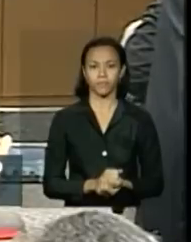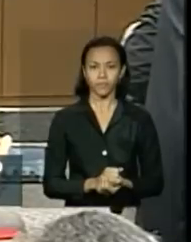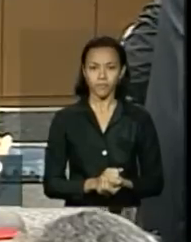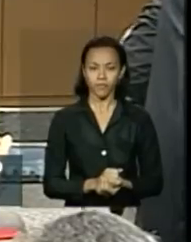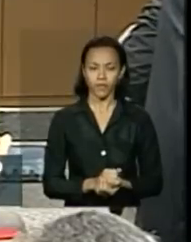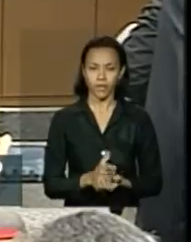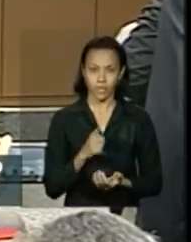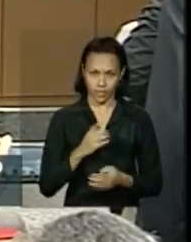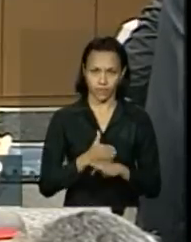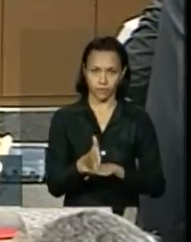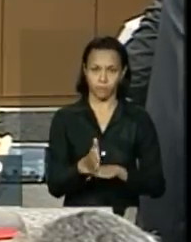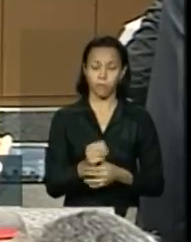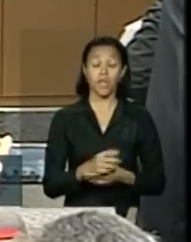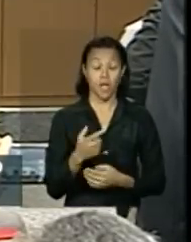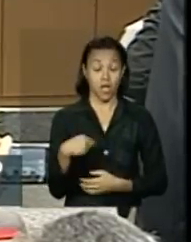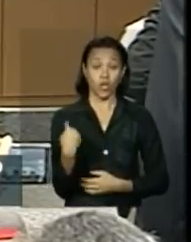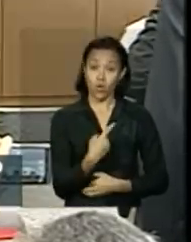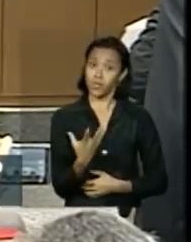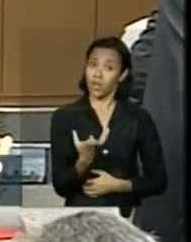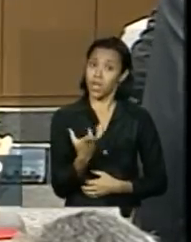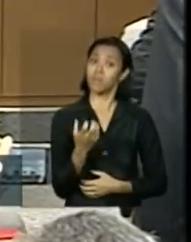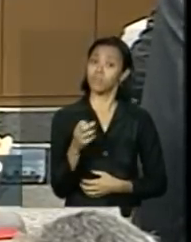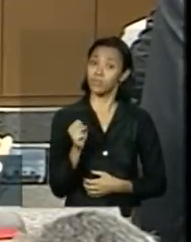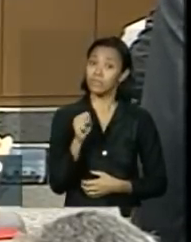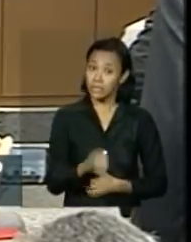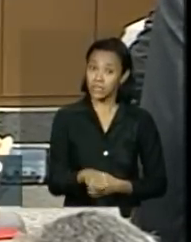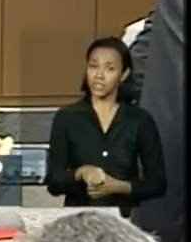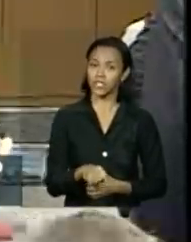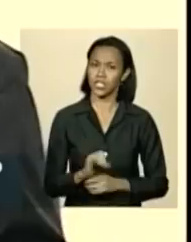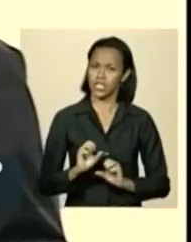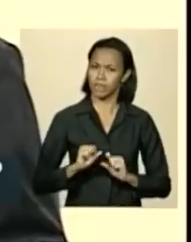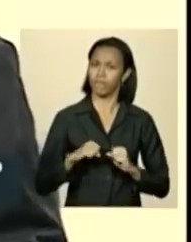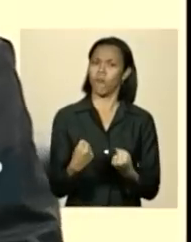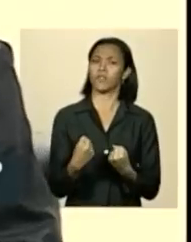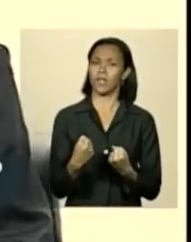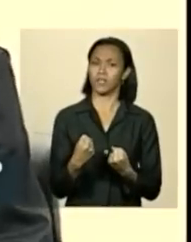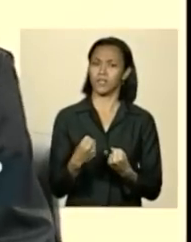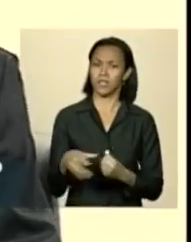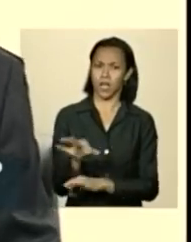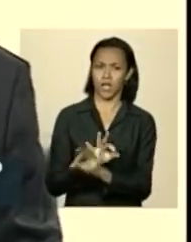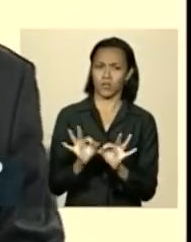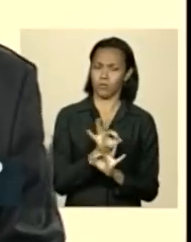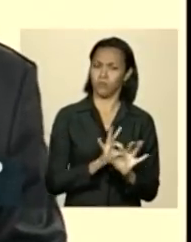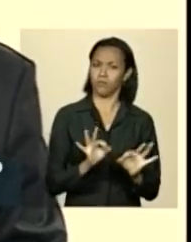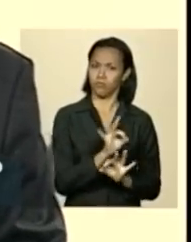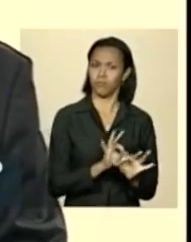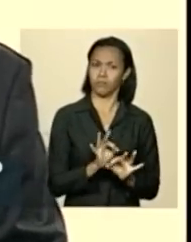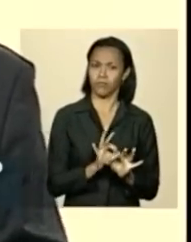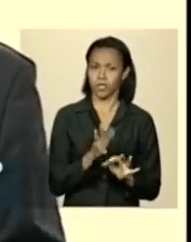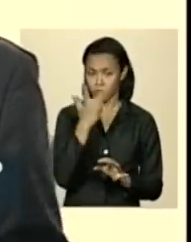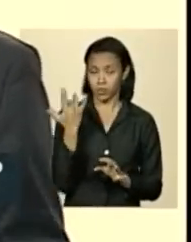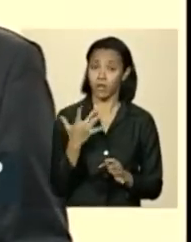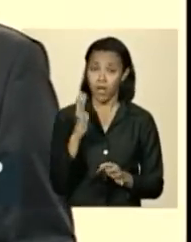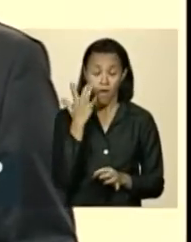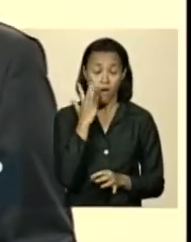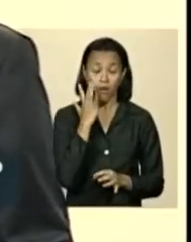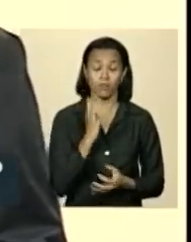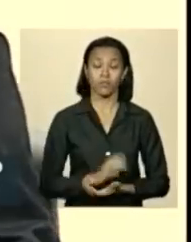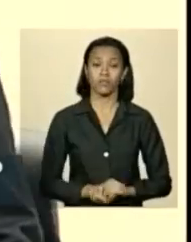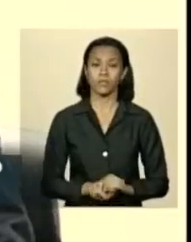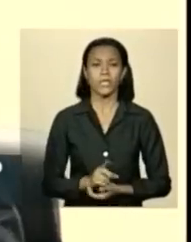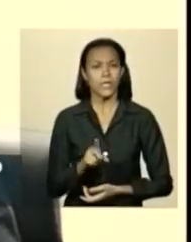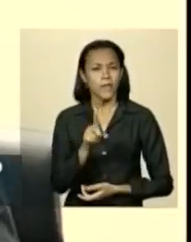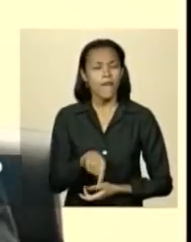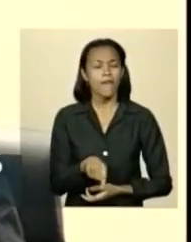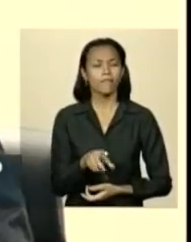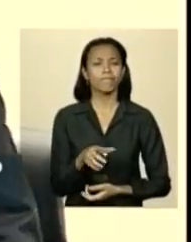essas políticas queremos sim fortalecer as organizações econômicas dos assentados da reforma agrária Acho que esta